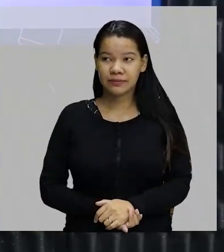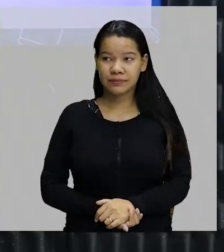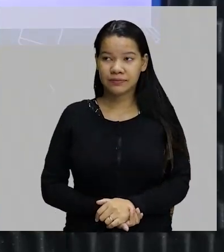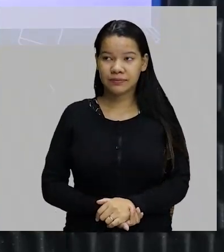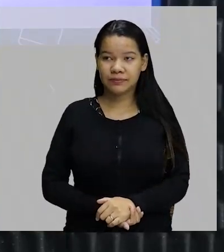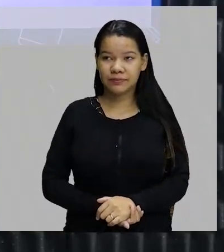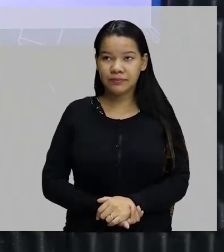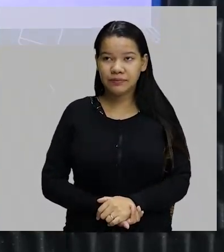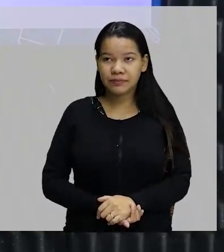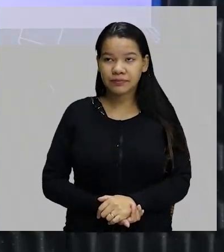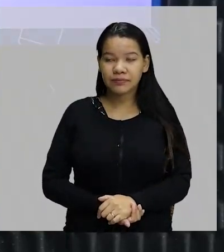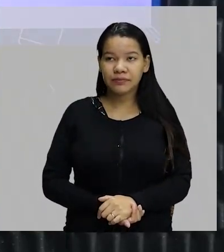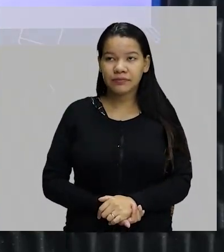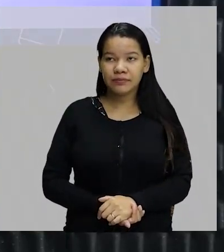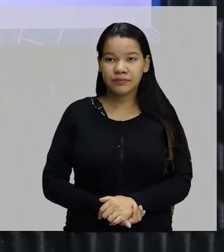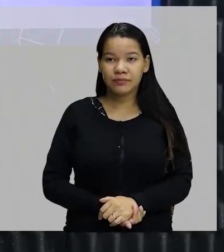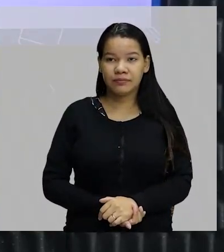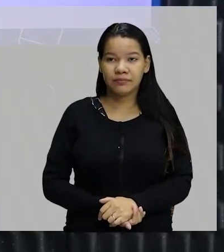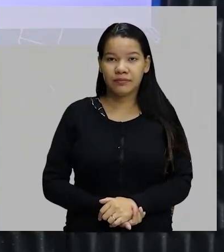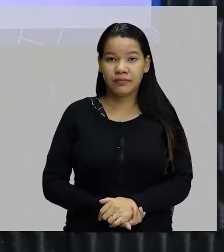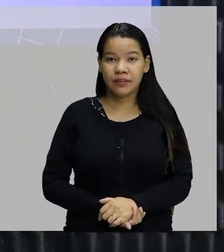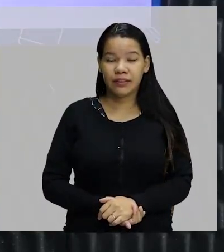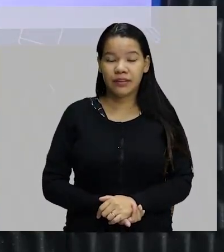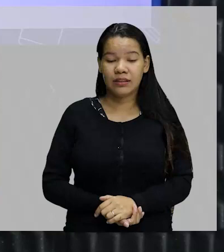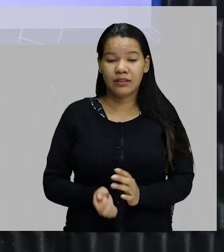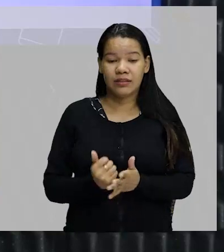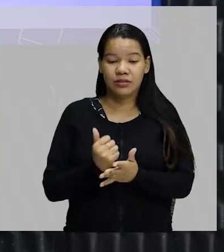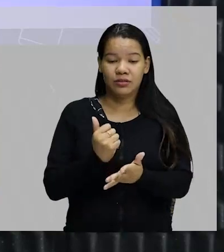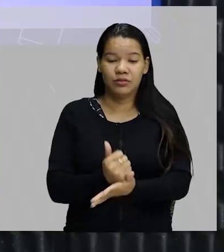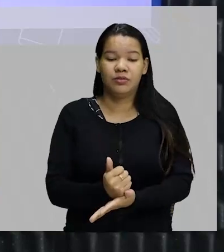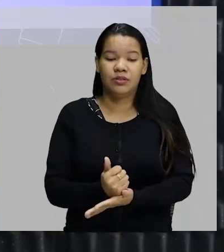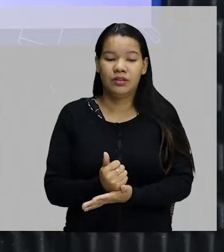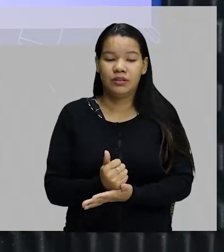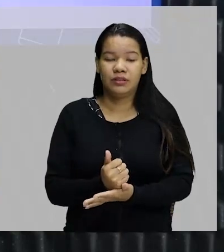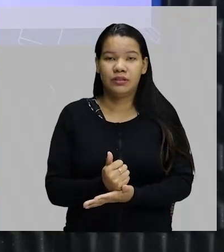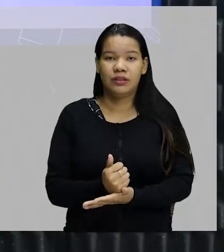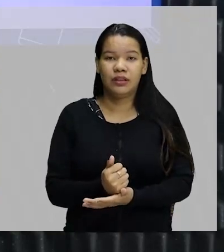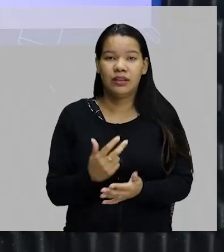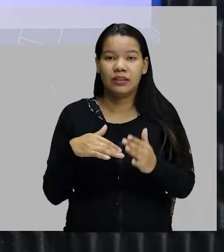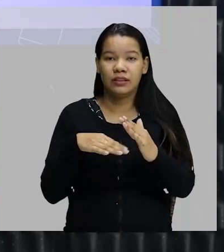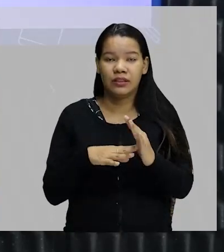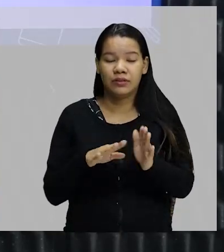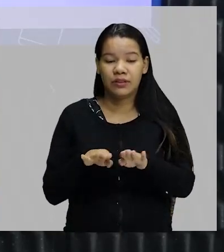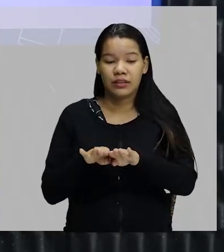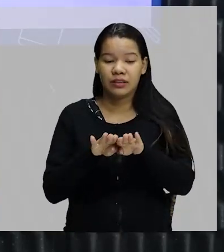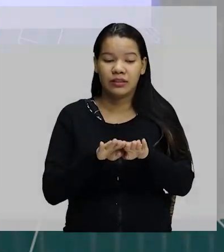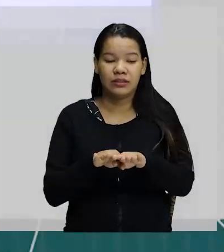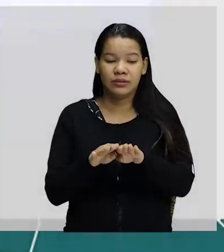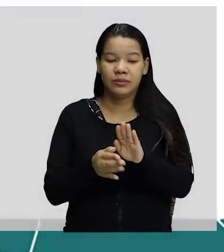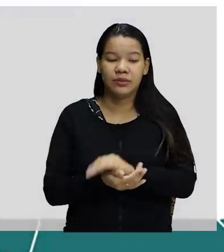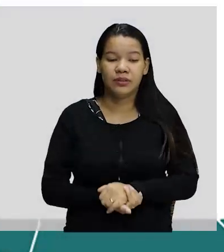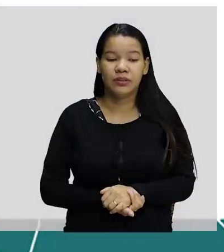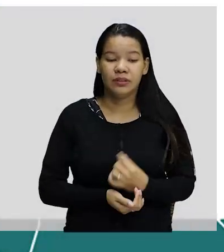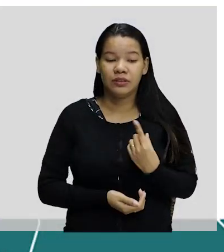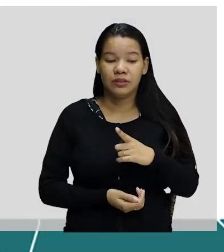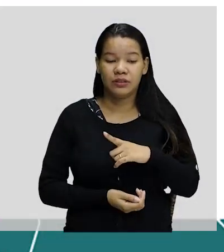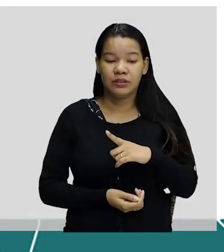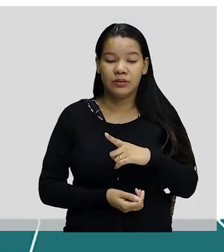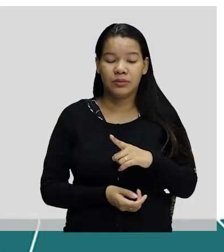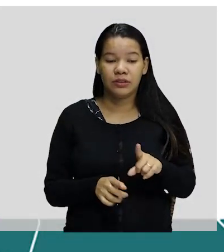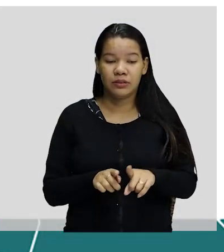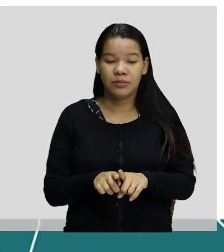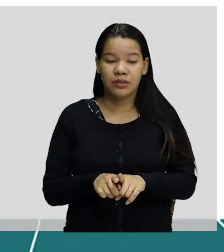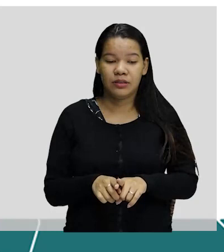Tem aqui na imagem, ó. Até ajuda a auxiliar até no equilíbrio. São varas bem coloridas. Aí nós temos